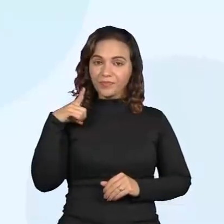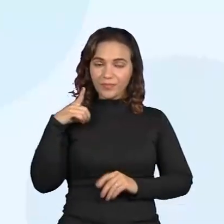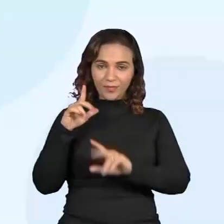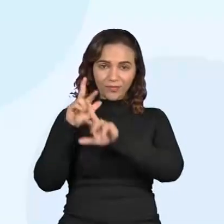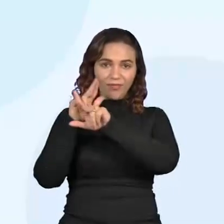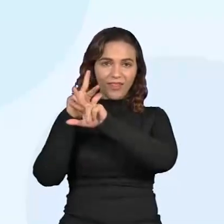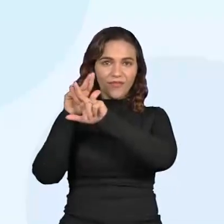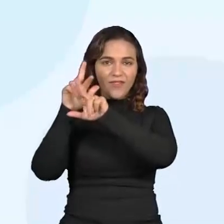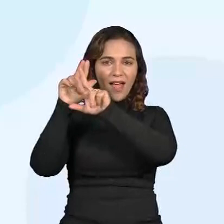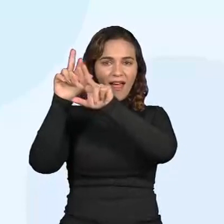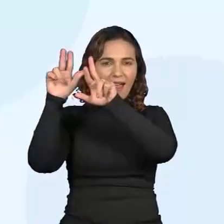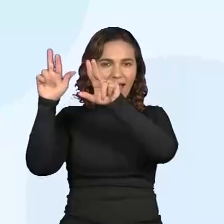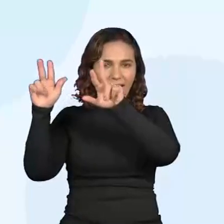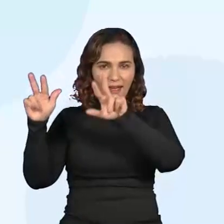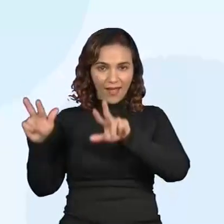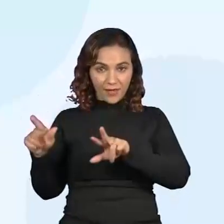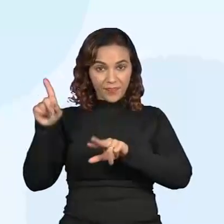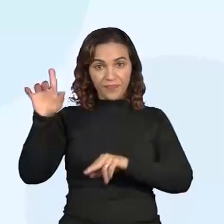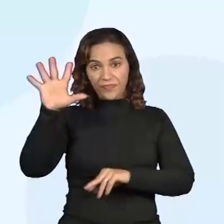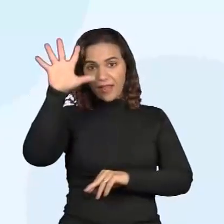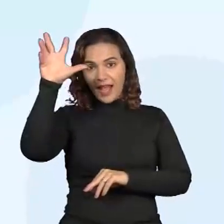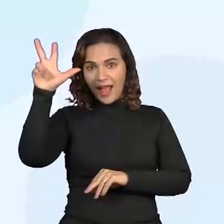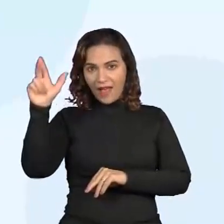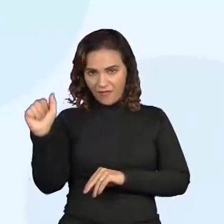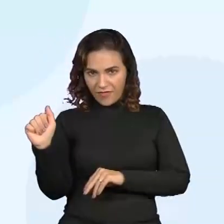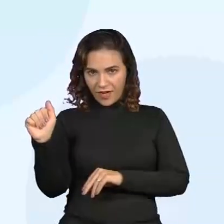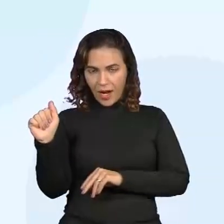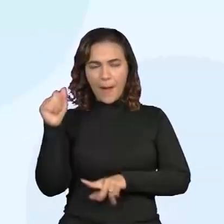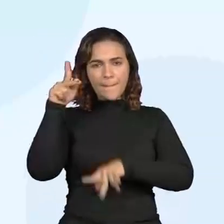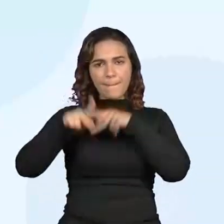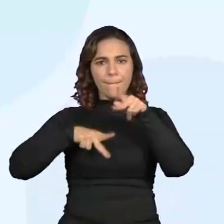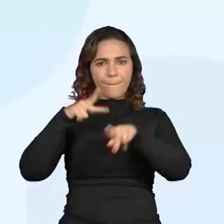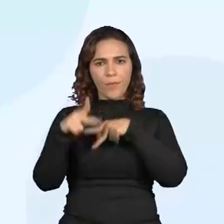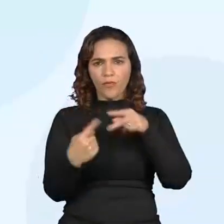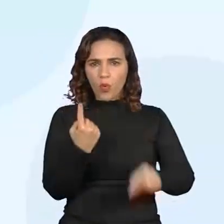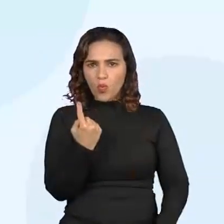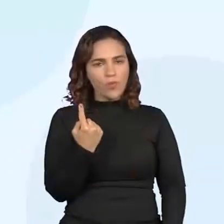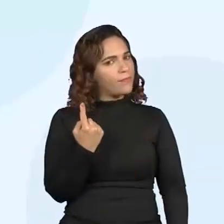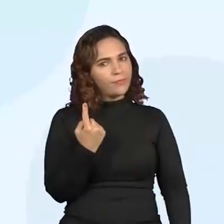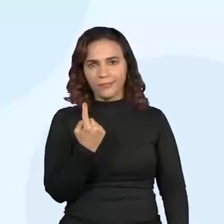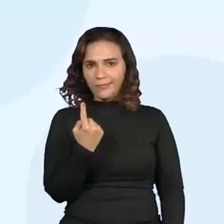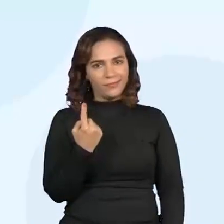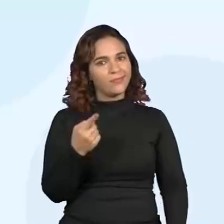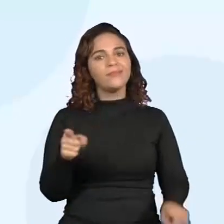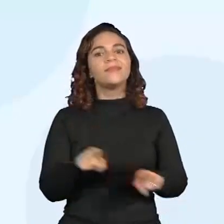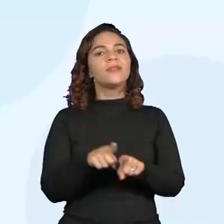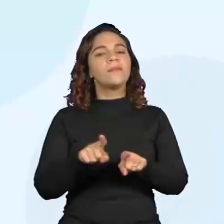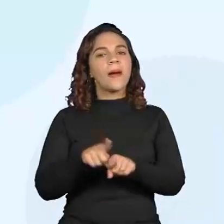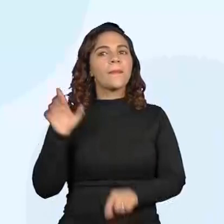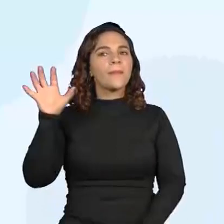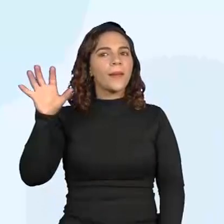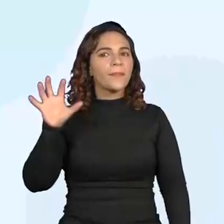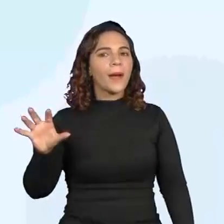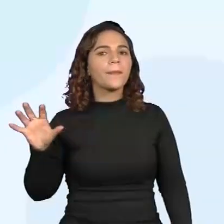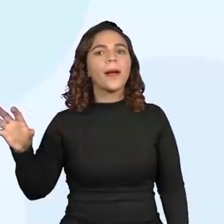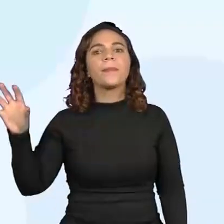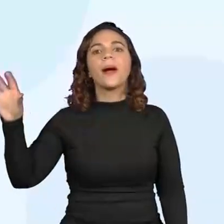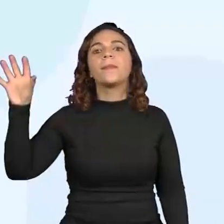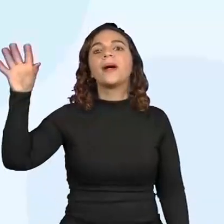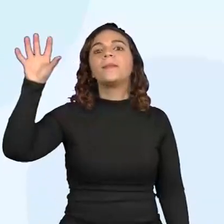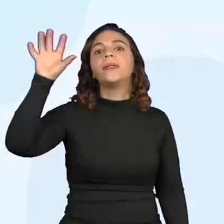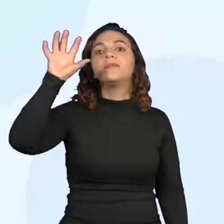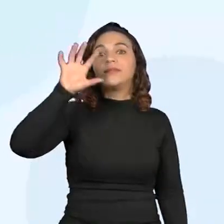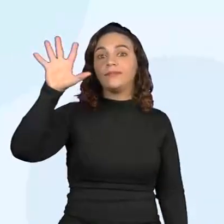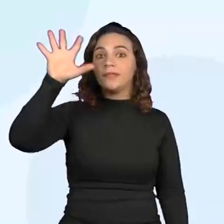vários, para esse trecho, né? Vários africanos, porque eu lembrei, inclusive, na parte 2, que nós temos